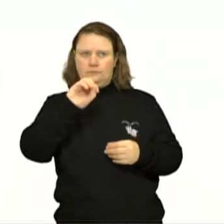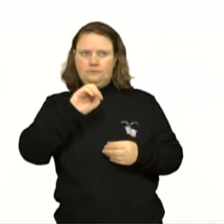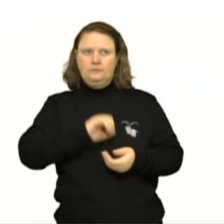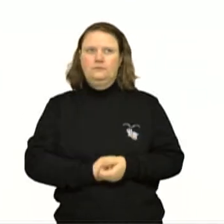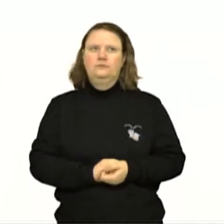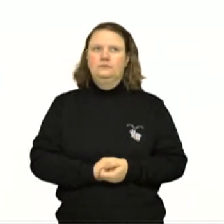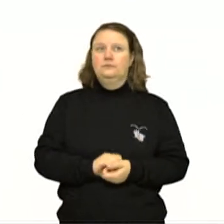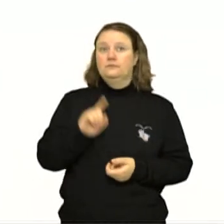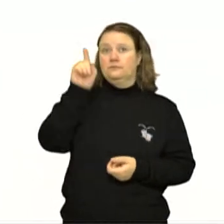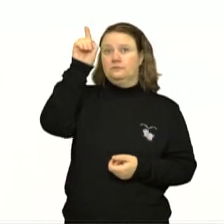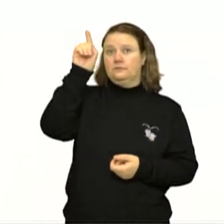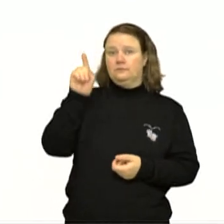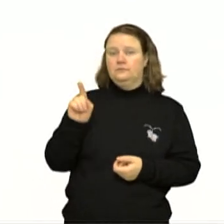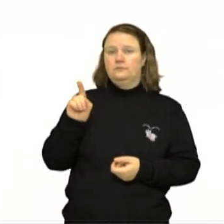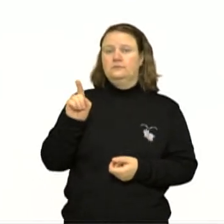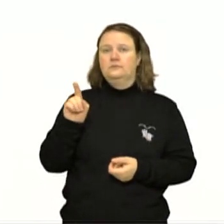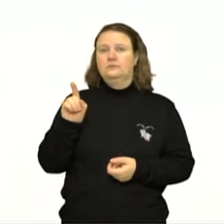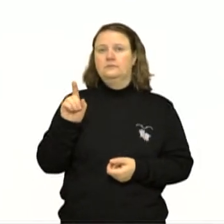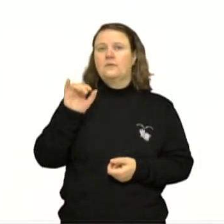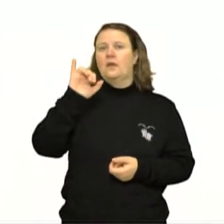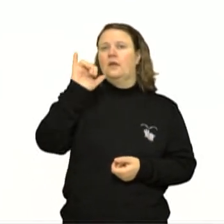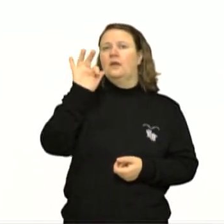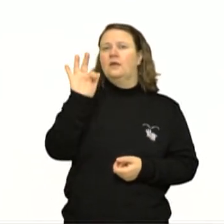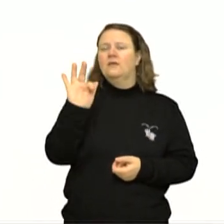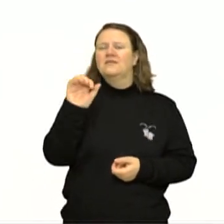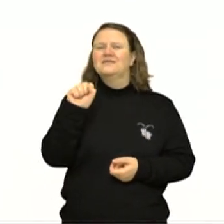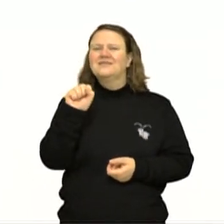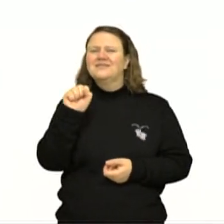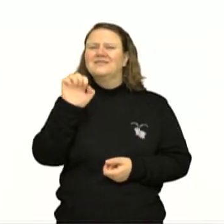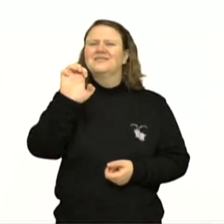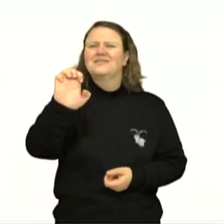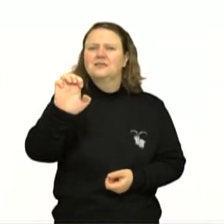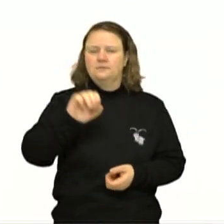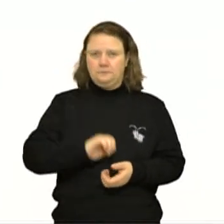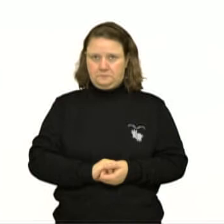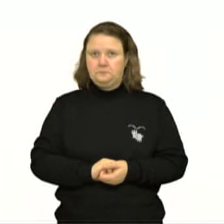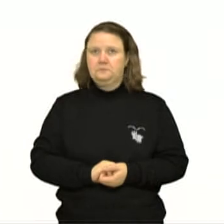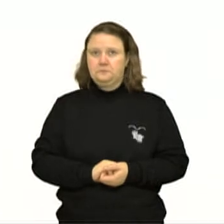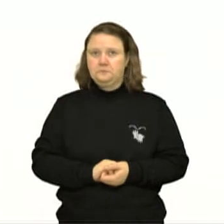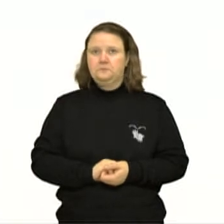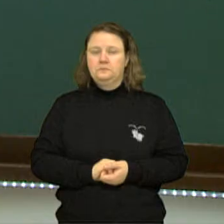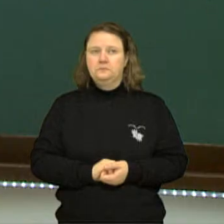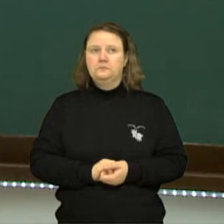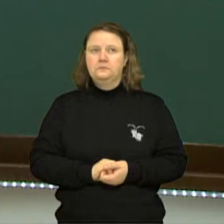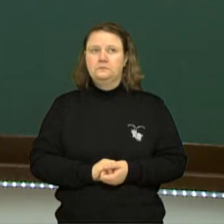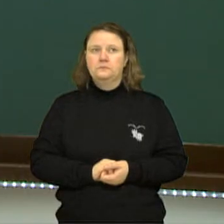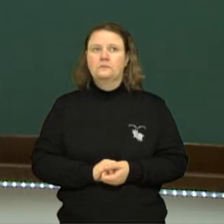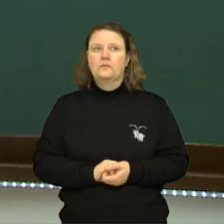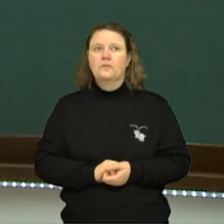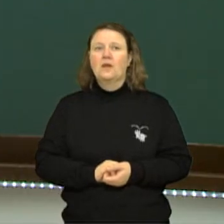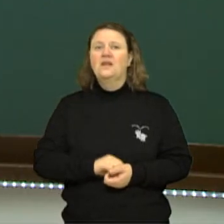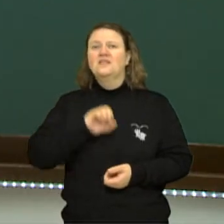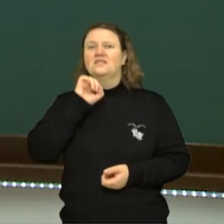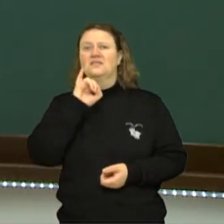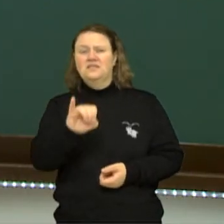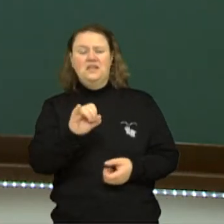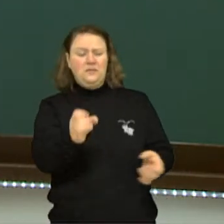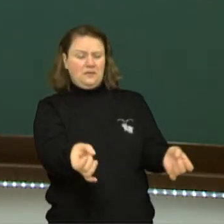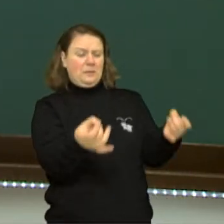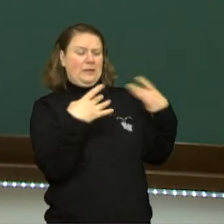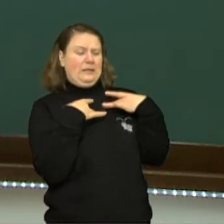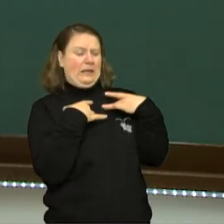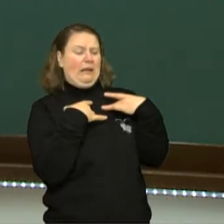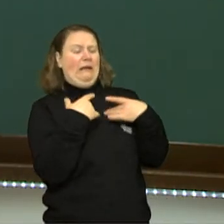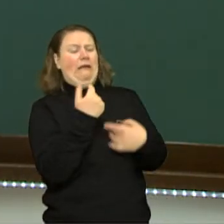as, enquanto, if, né, se. Por exemplo, if you leave me, I'll cry. Se você me deixar, eu vou chorar, né?